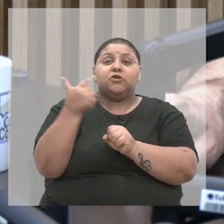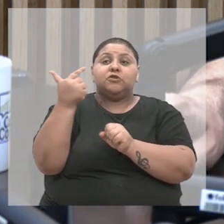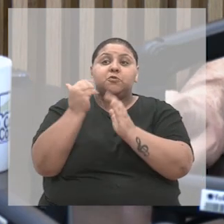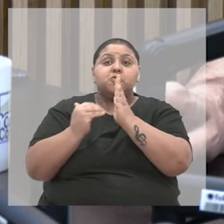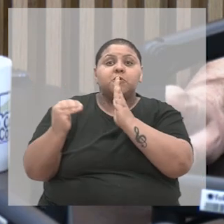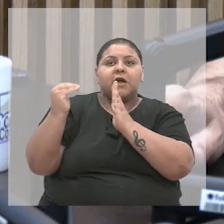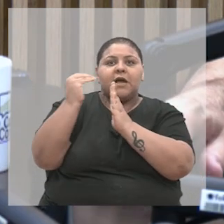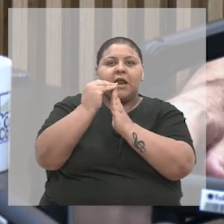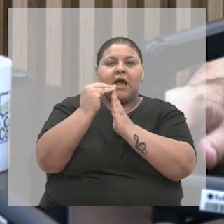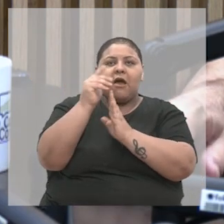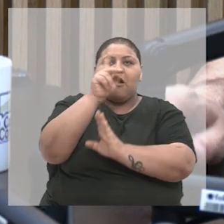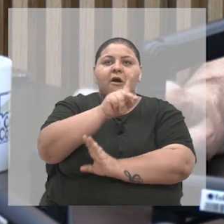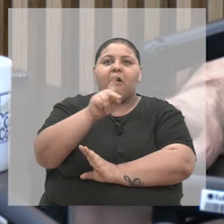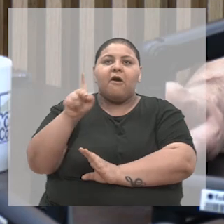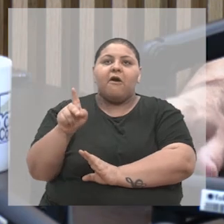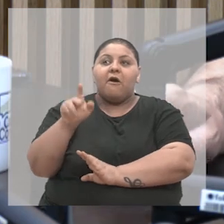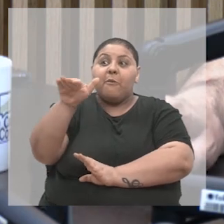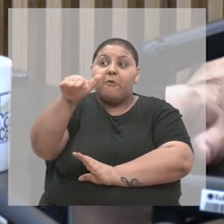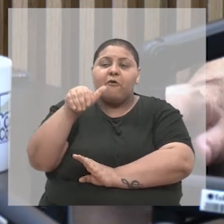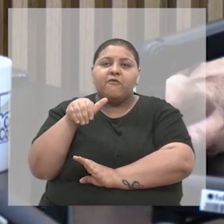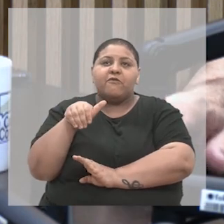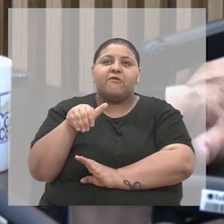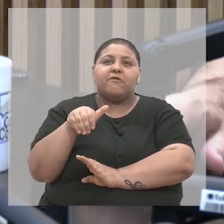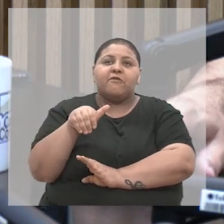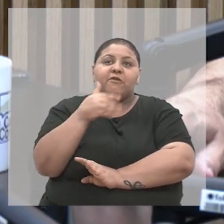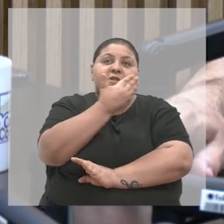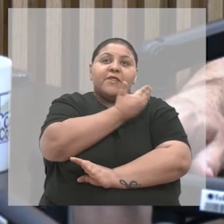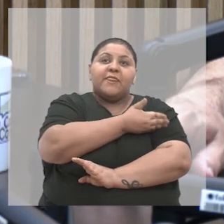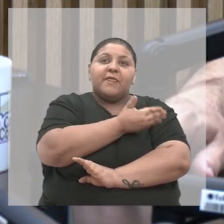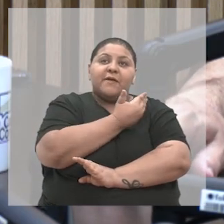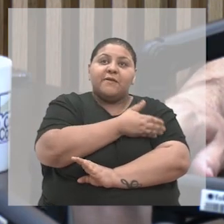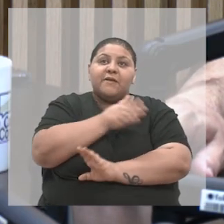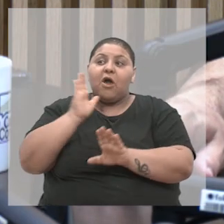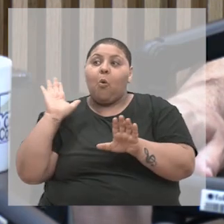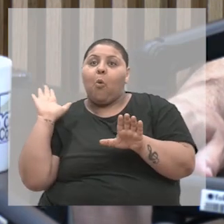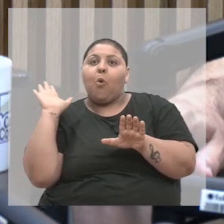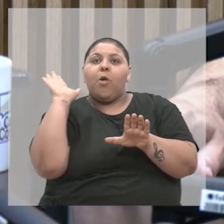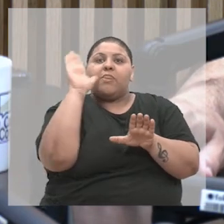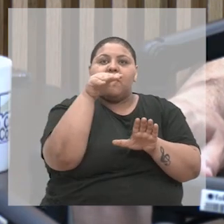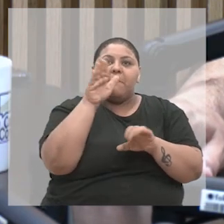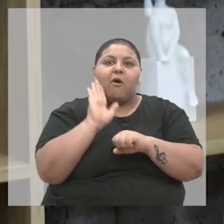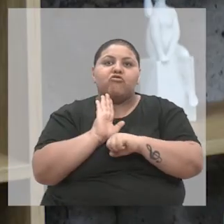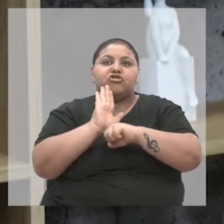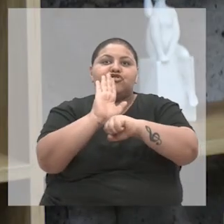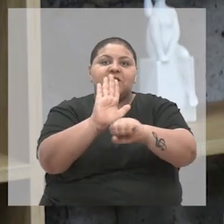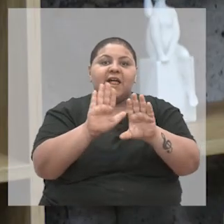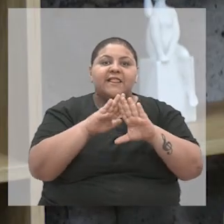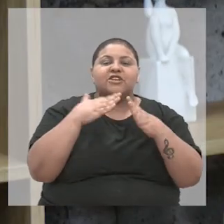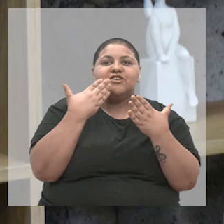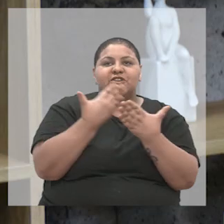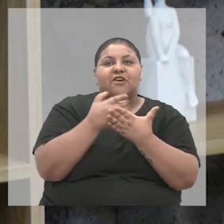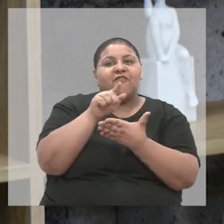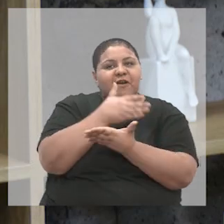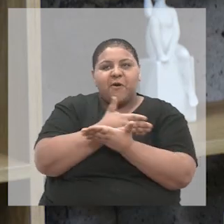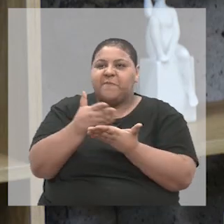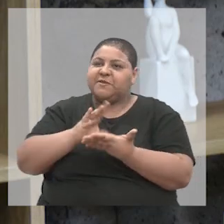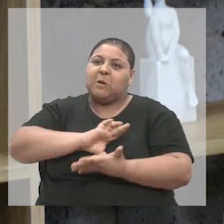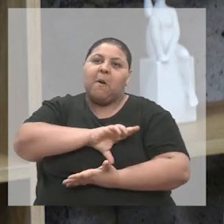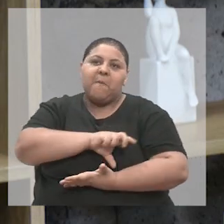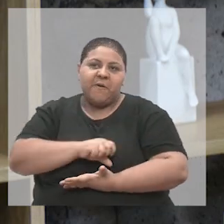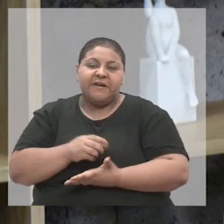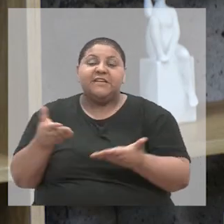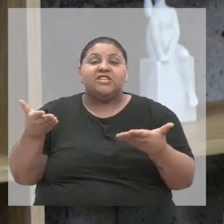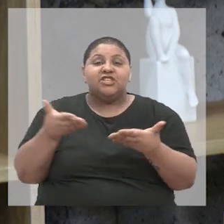professor me convidou para ir treinar o tal handebol, ajudar ele na escolinha. Foi aí que começou a paixão. Mas eu já jogava no